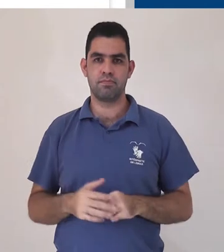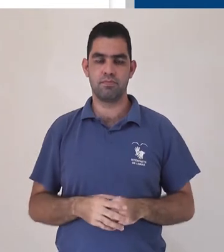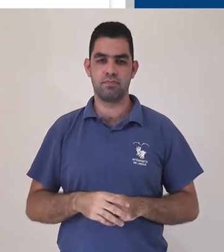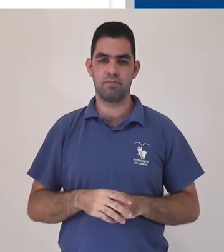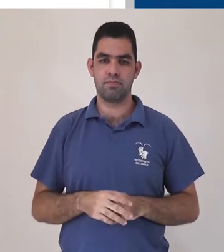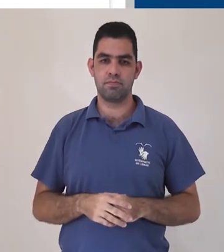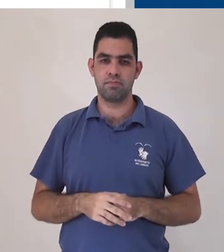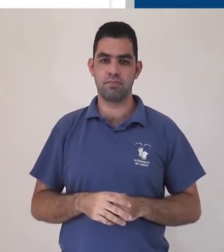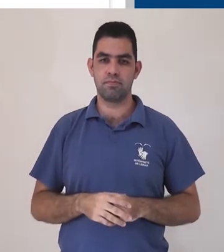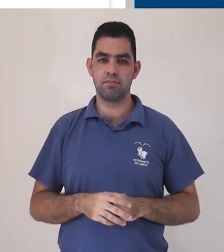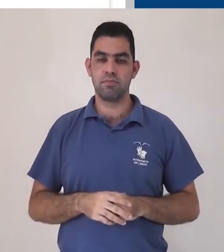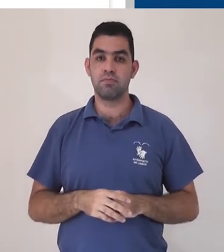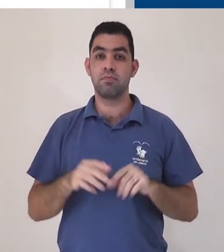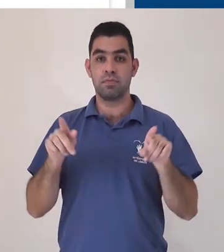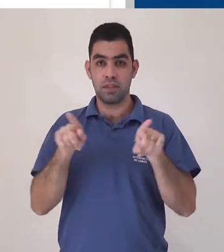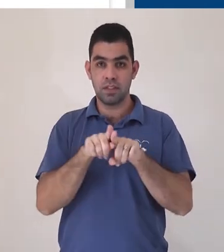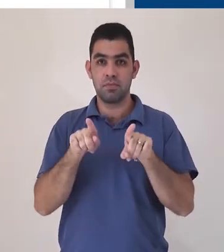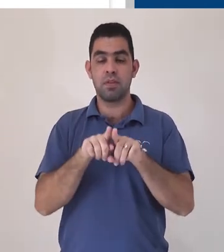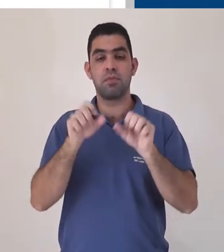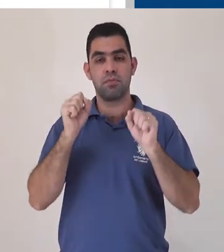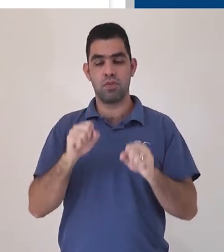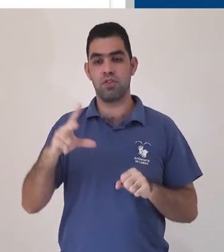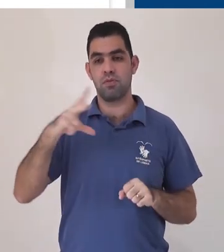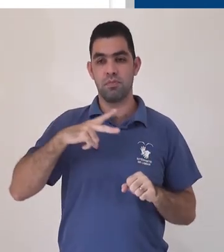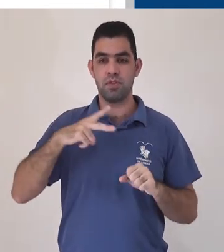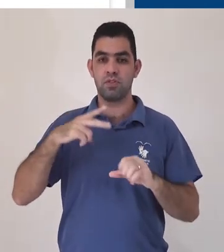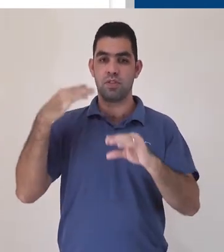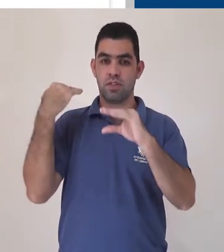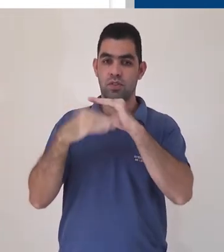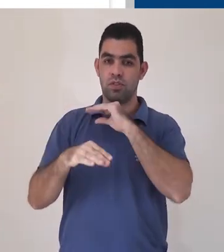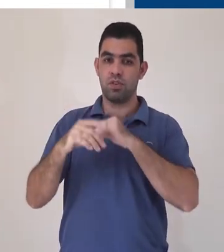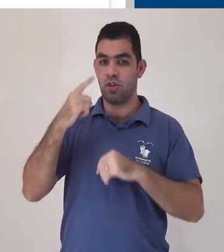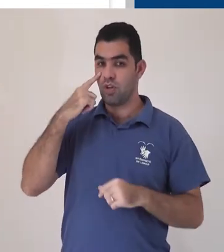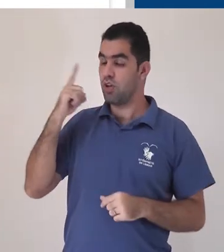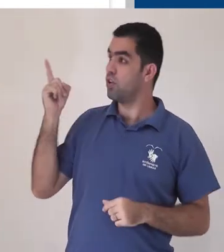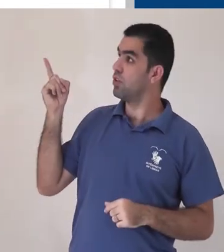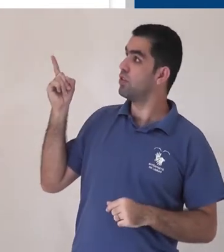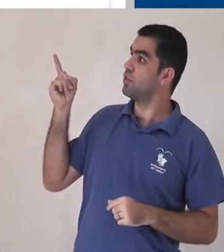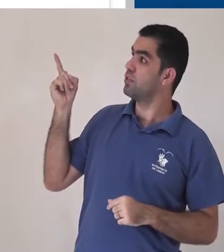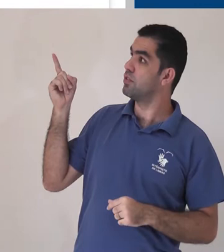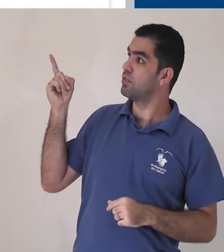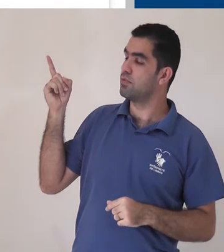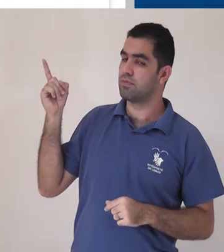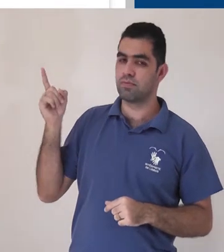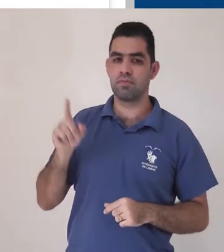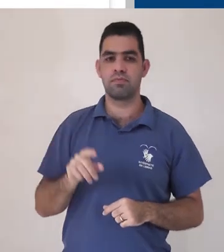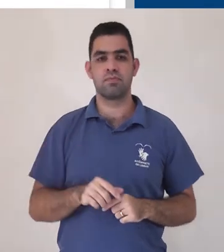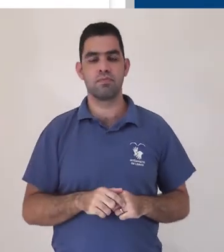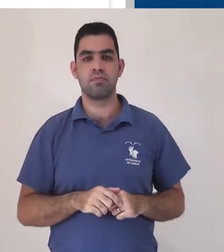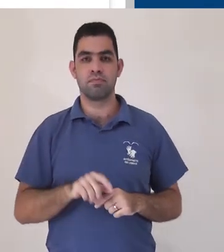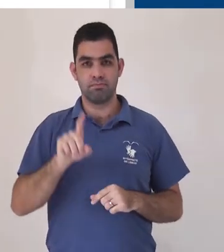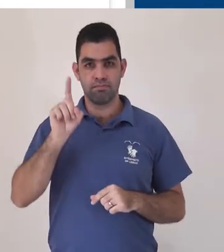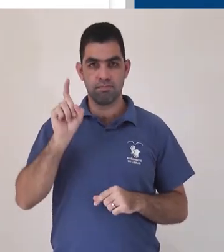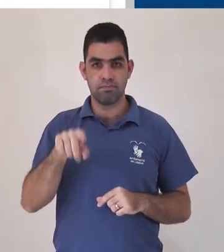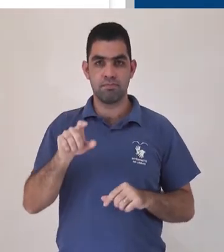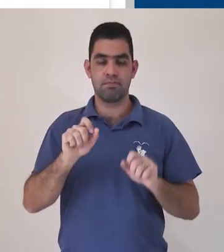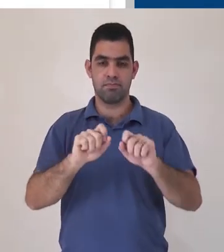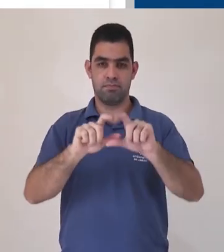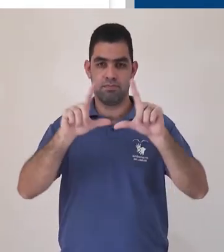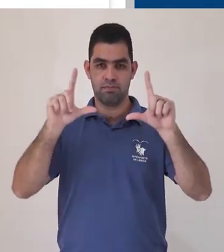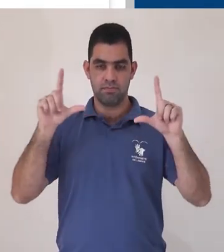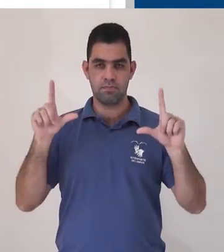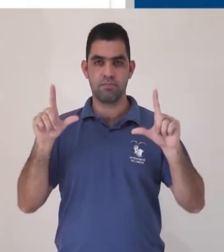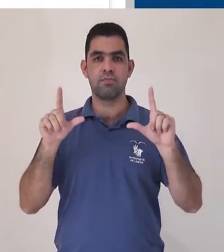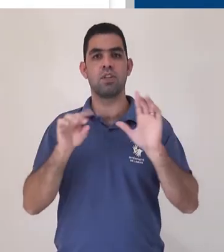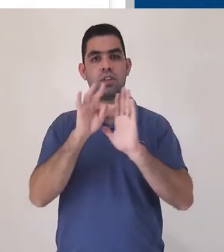canto inferior direito você pode enviar um comentário particular que vai diretamente para o seu professor clicando em adicionar